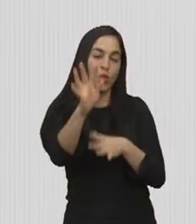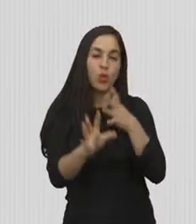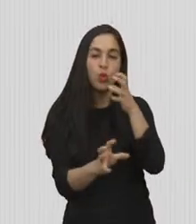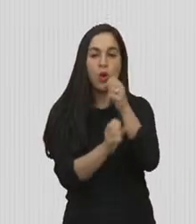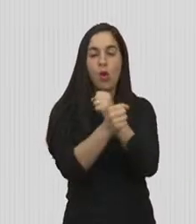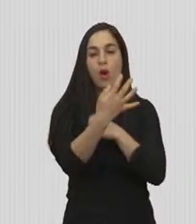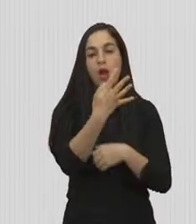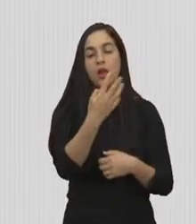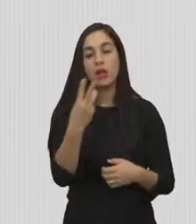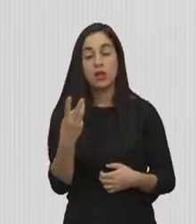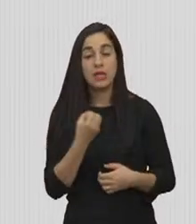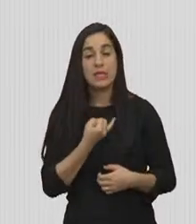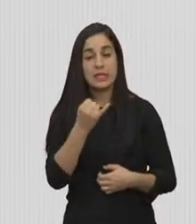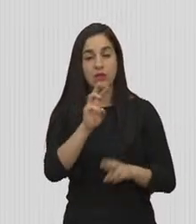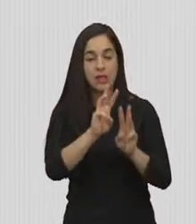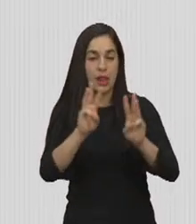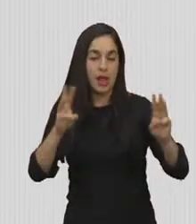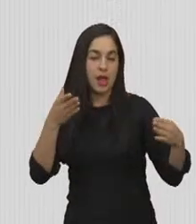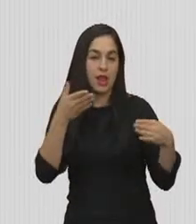Instituto,